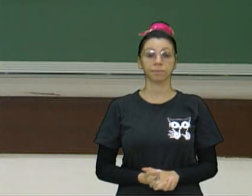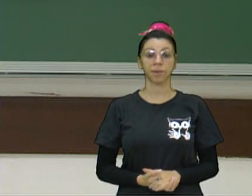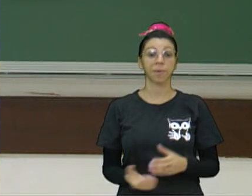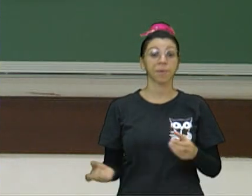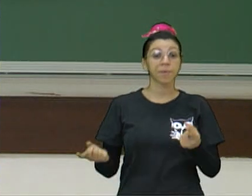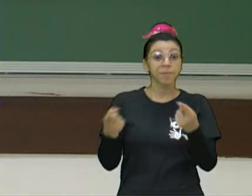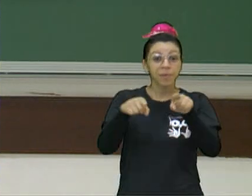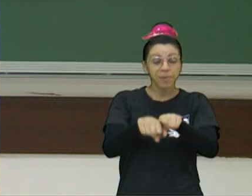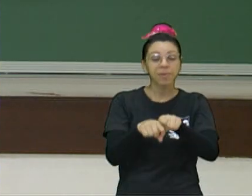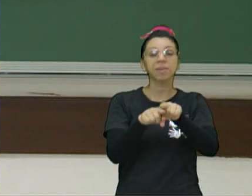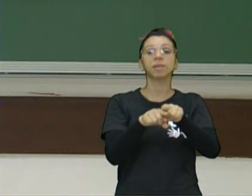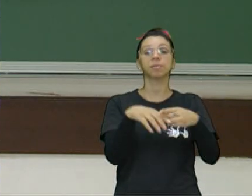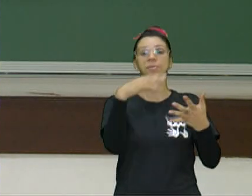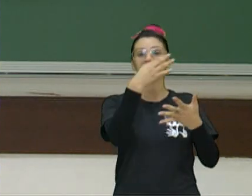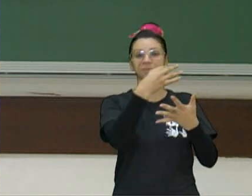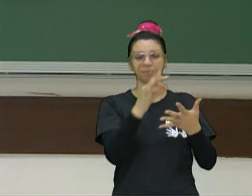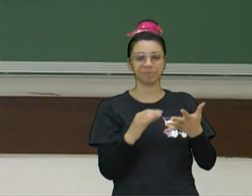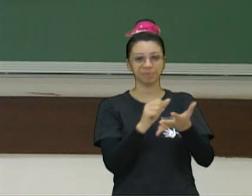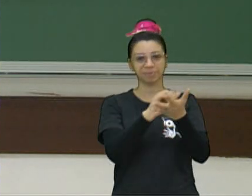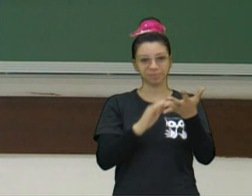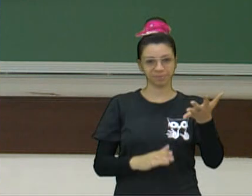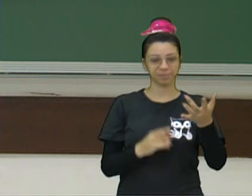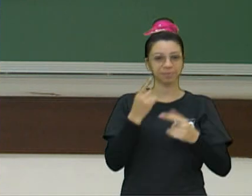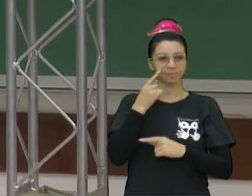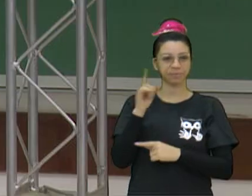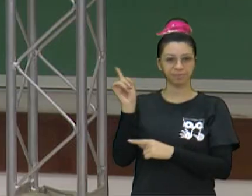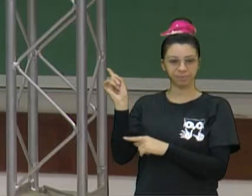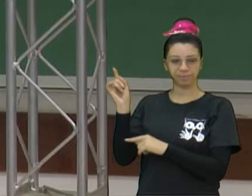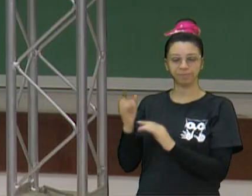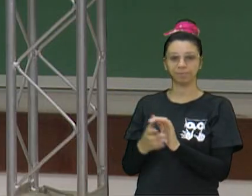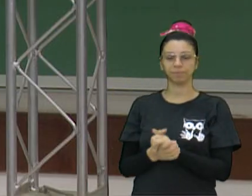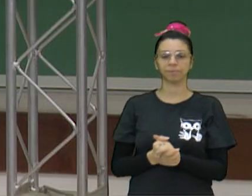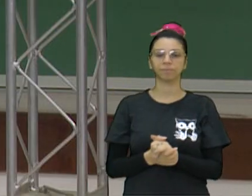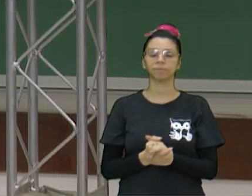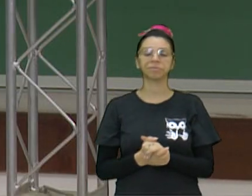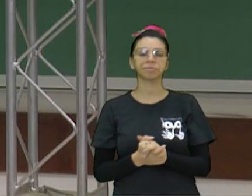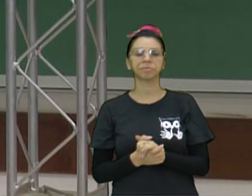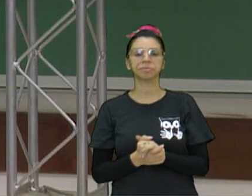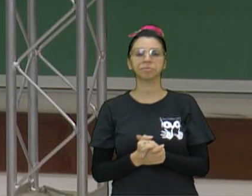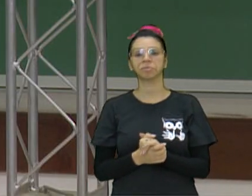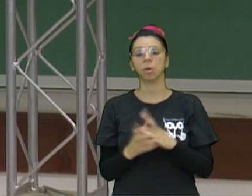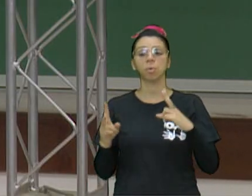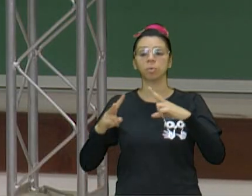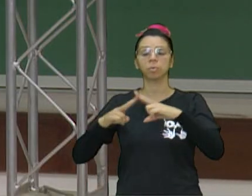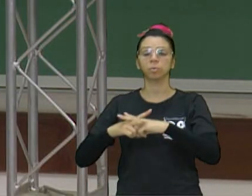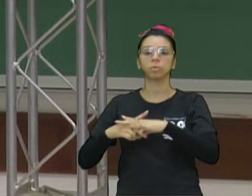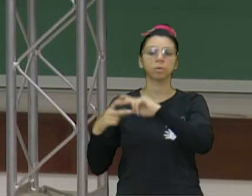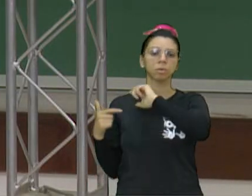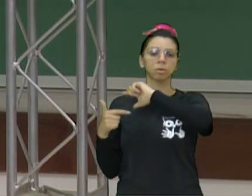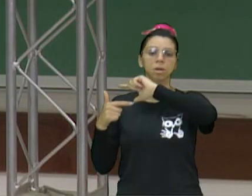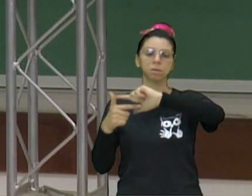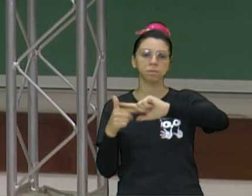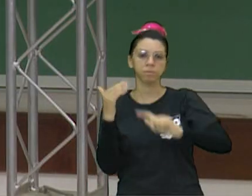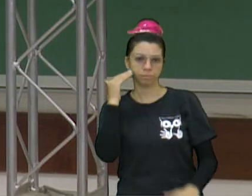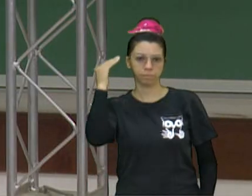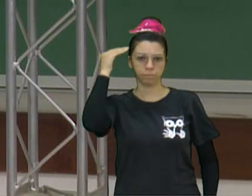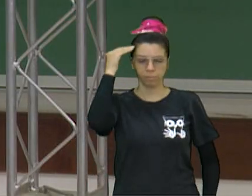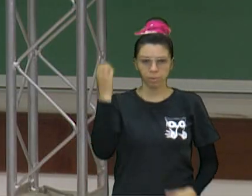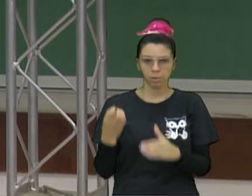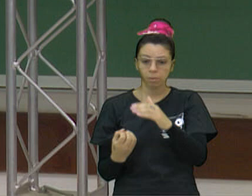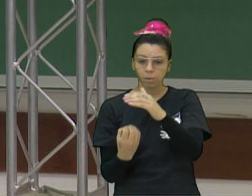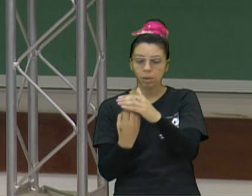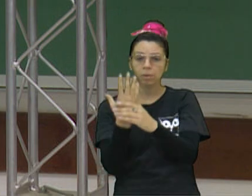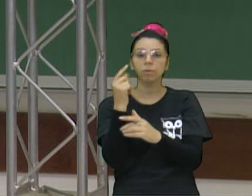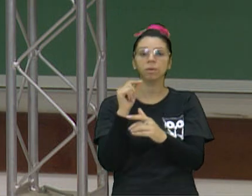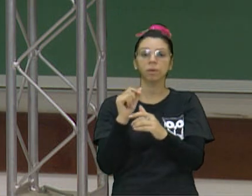Voltando então, galera, com a correção da atividade que tinha ficado para vocês aqui, que era o quê? Quais artes marciais tradicionais coreanas deram origem